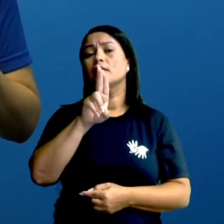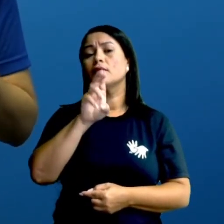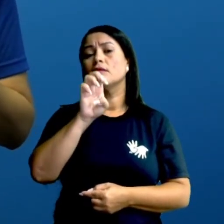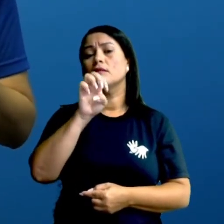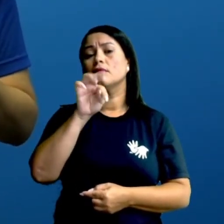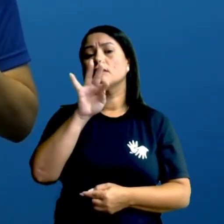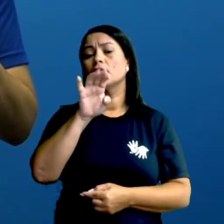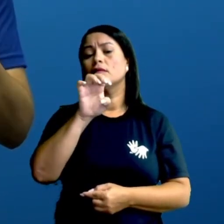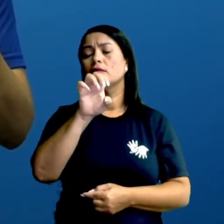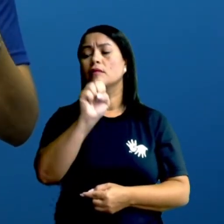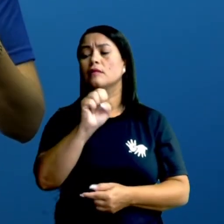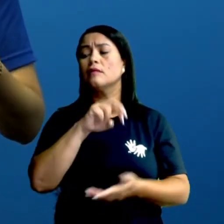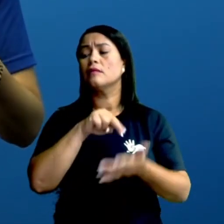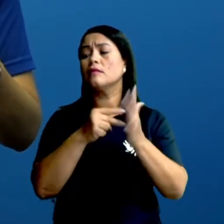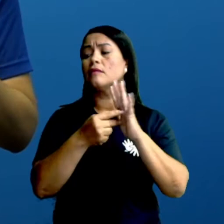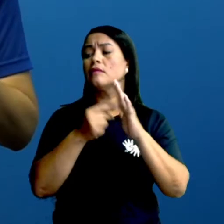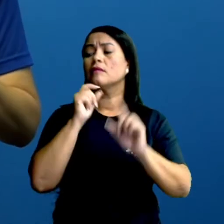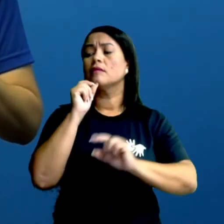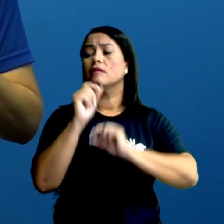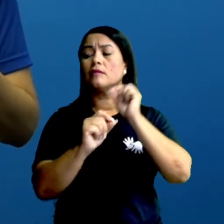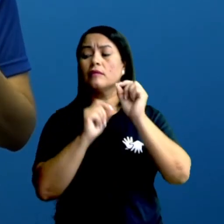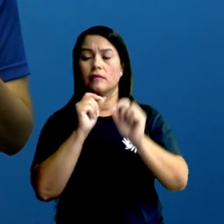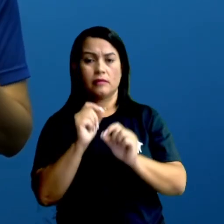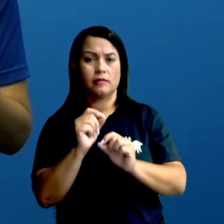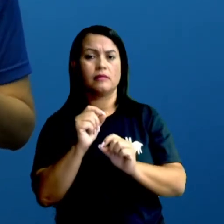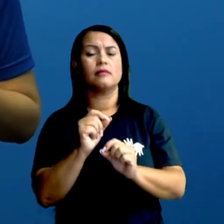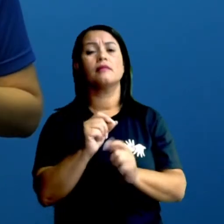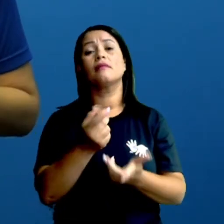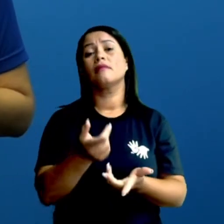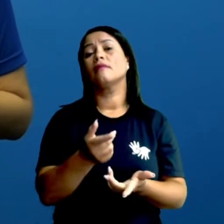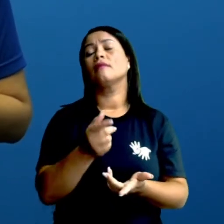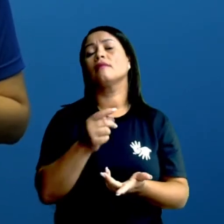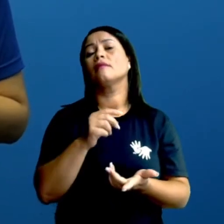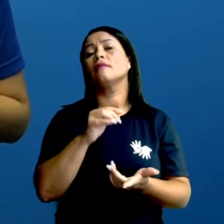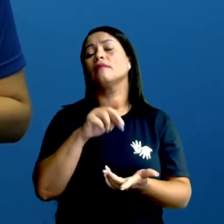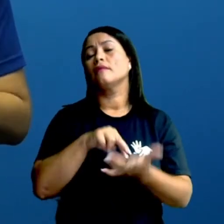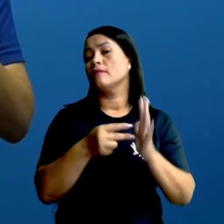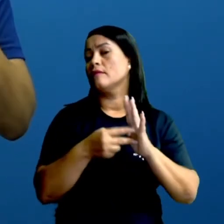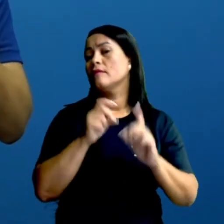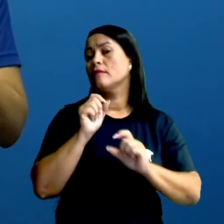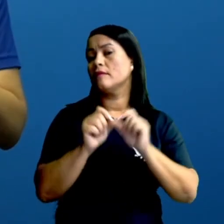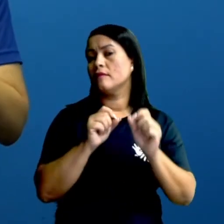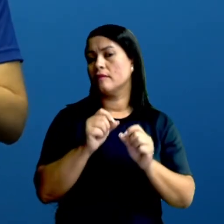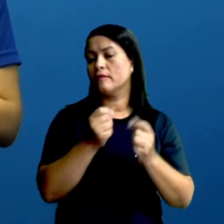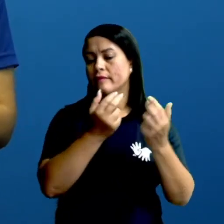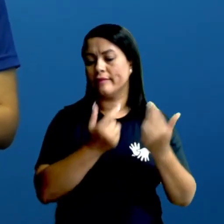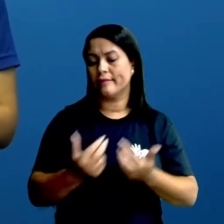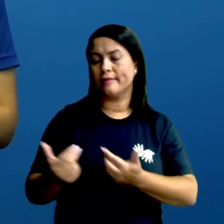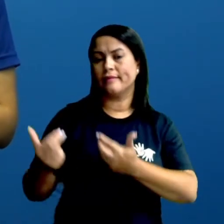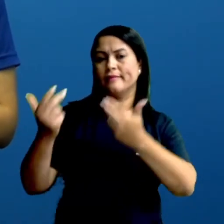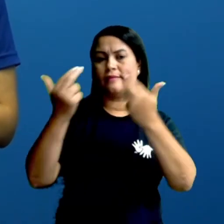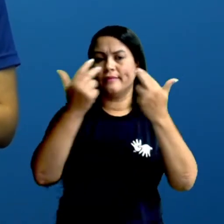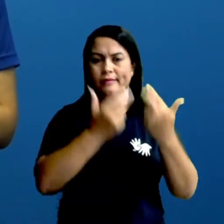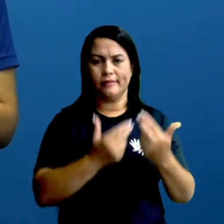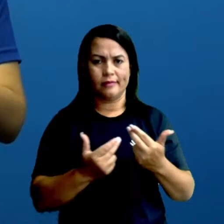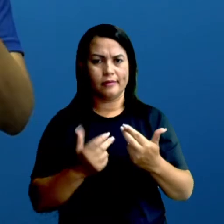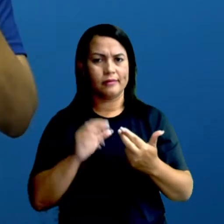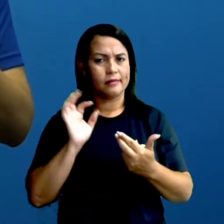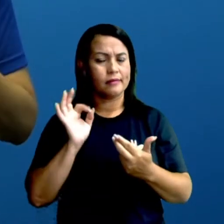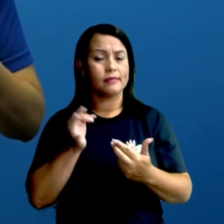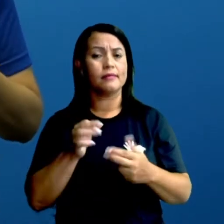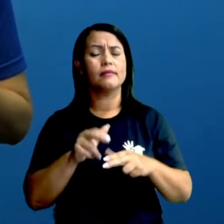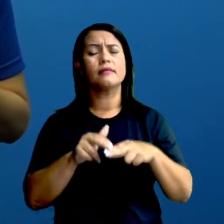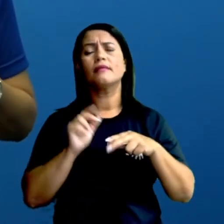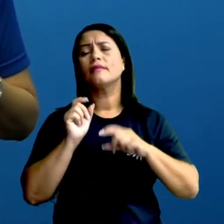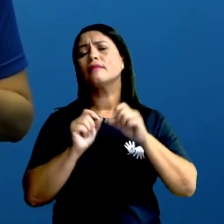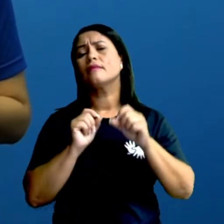palavrinha congruentes, né? Isso, congruência. Se ele é congruente, quer dizer que ele é o quê? Iguais, não é isso? Então,